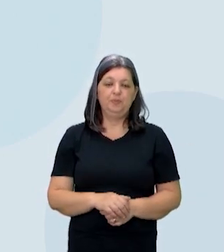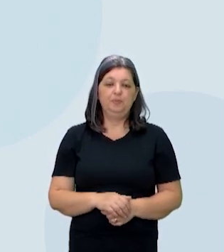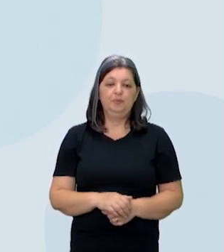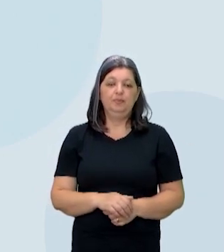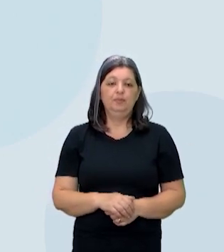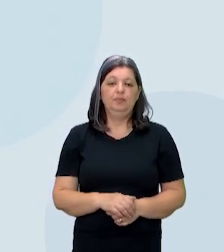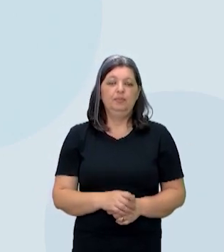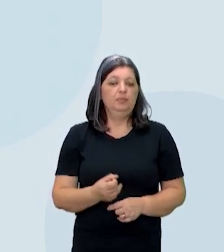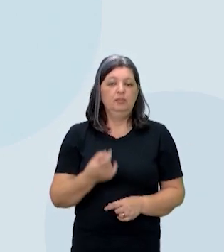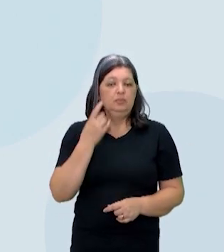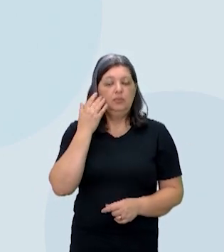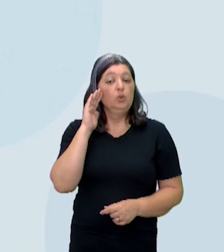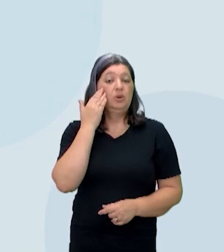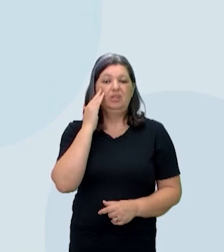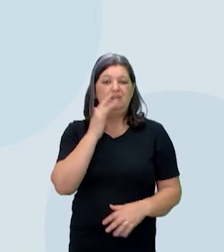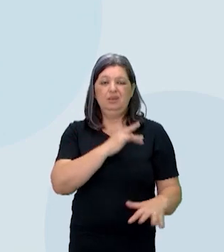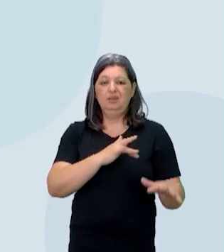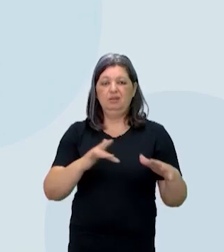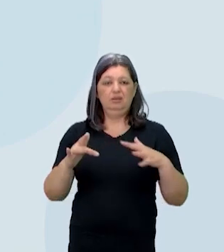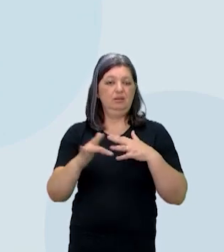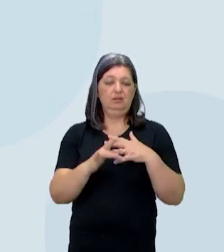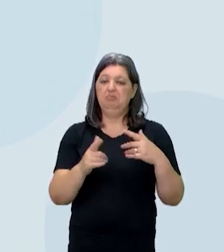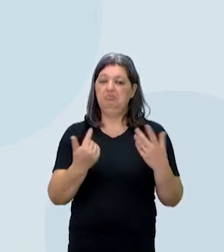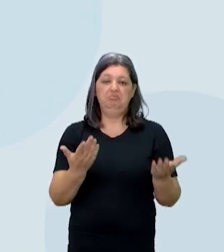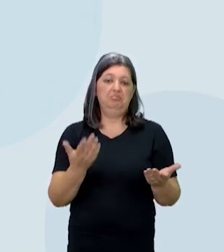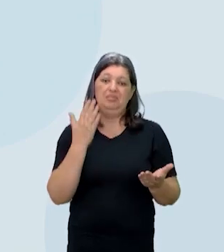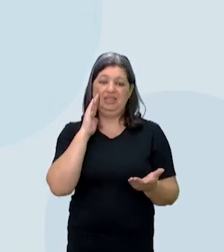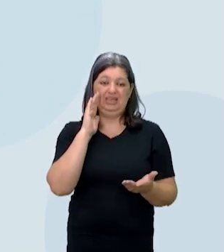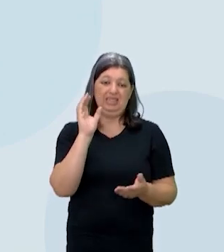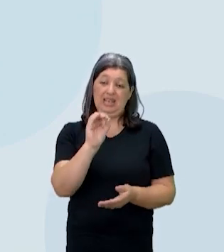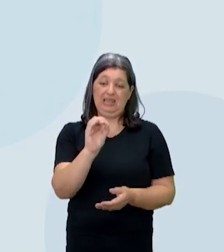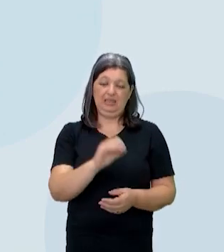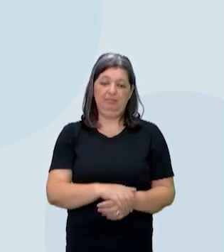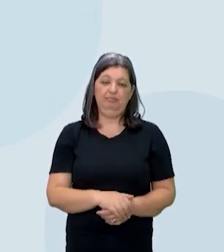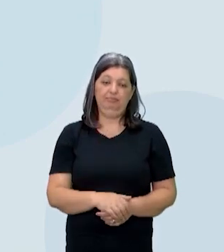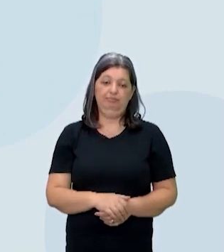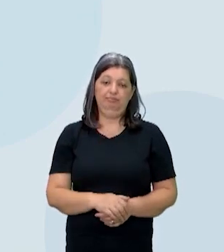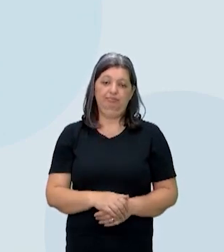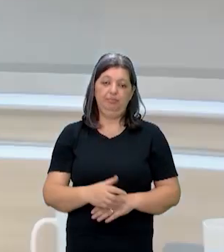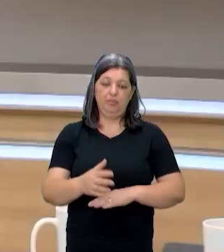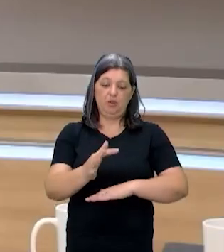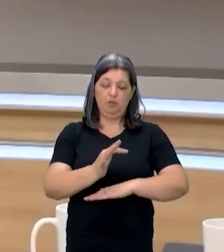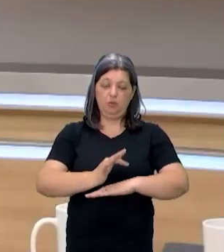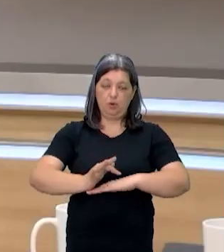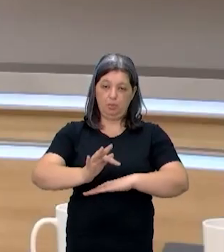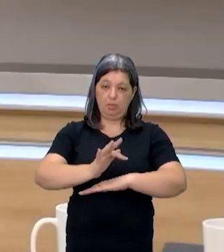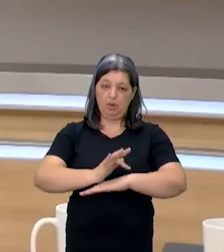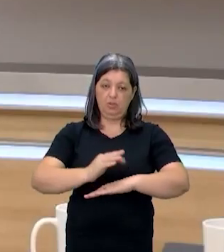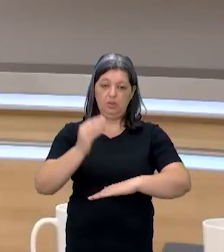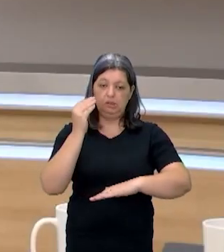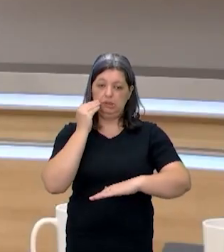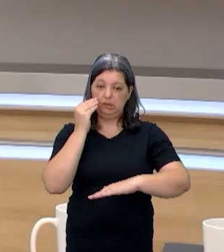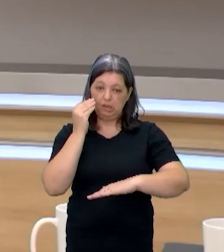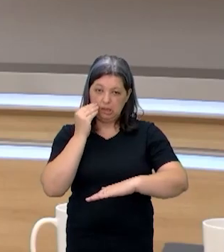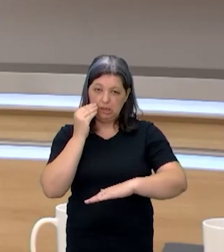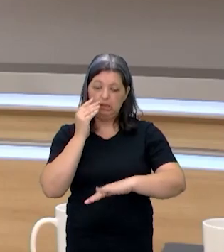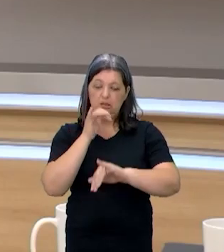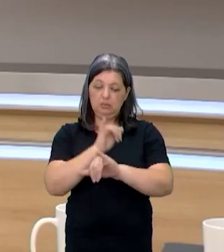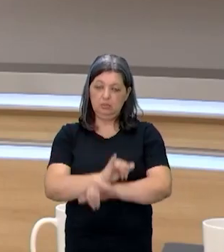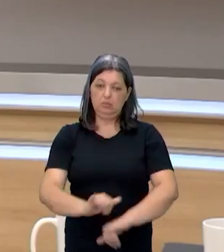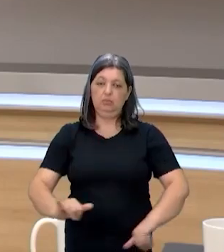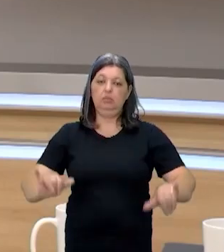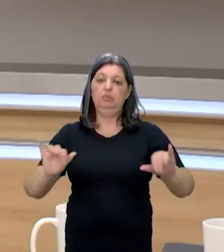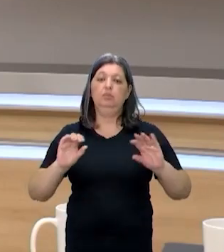não entender muito de rede social, não entende nada desse primeiro parágrafo. É verdade. A língua padrão, ela tem que tentar falar com todos. Quando ele